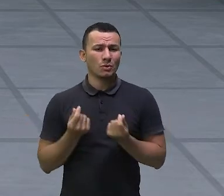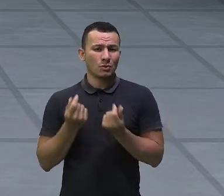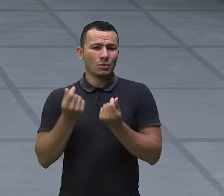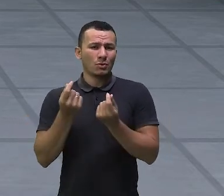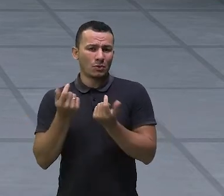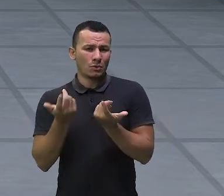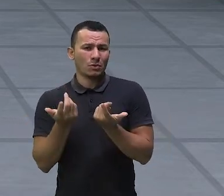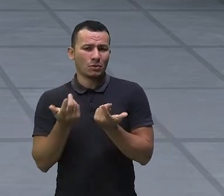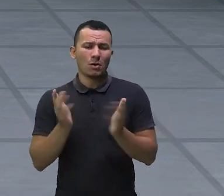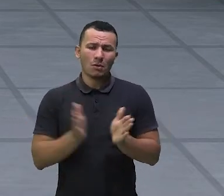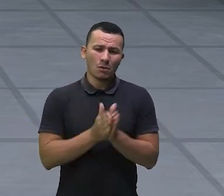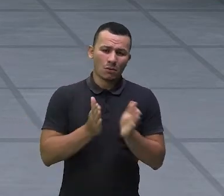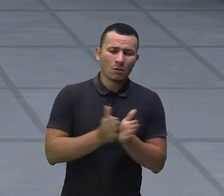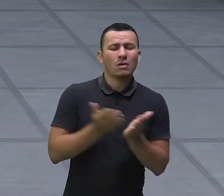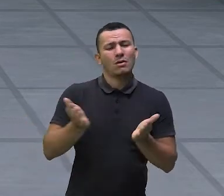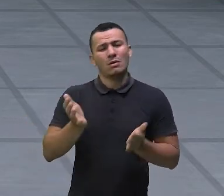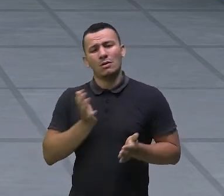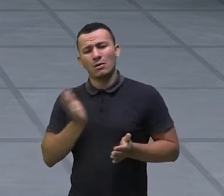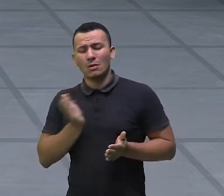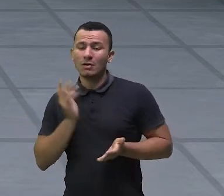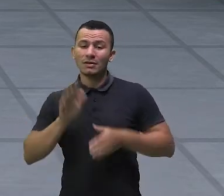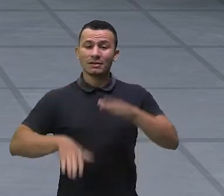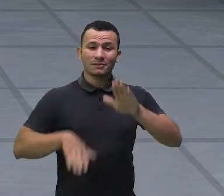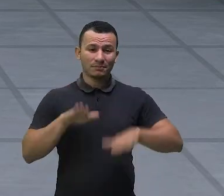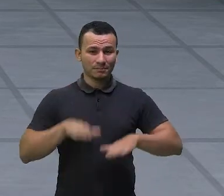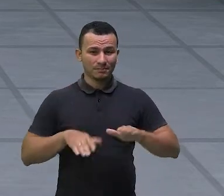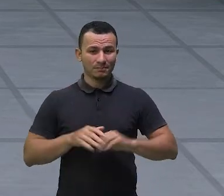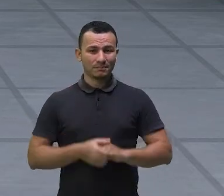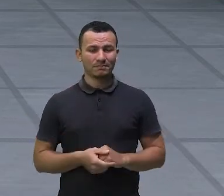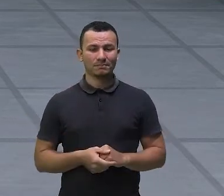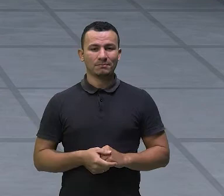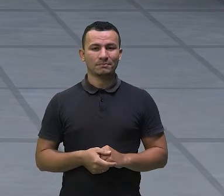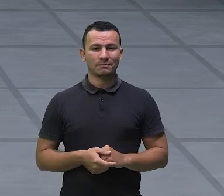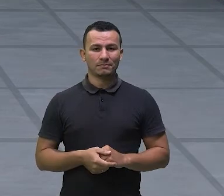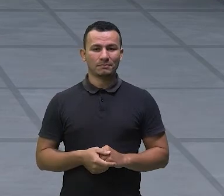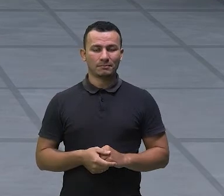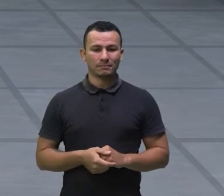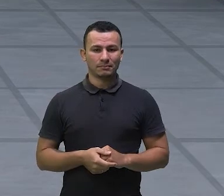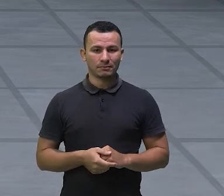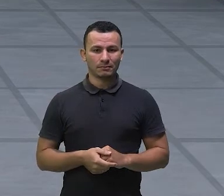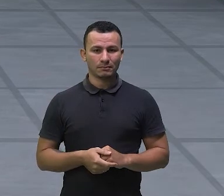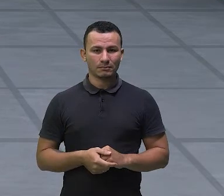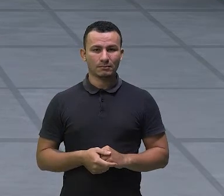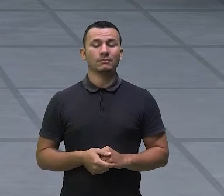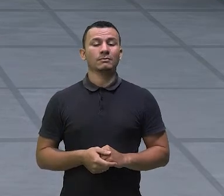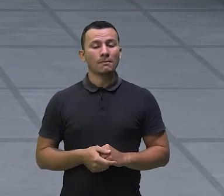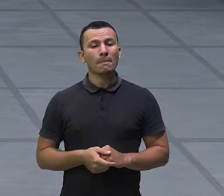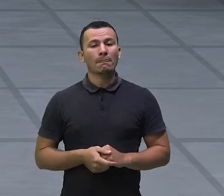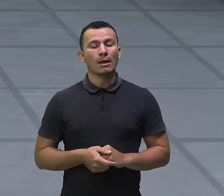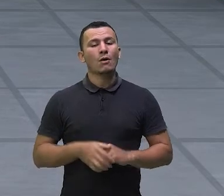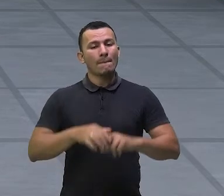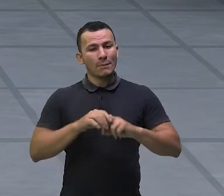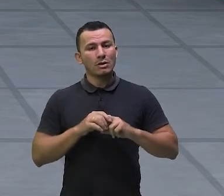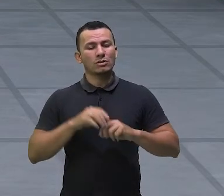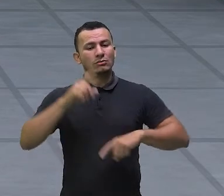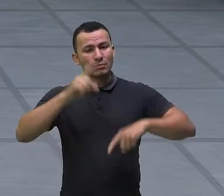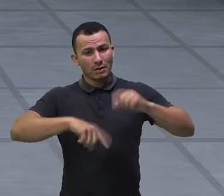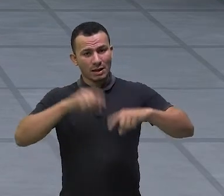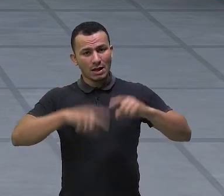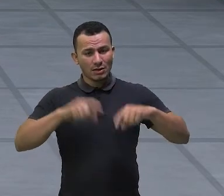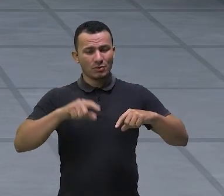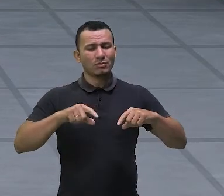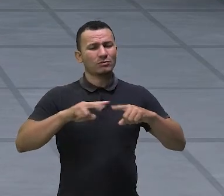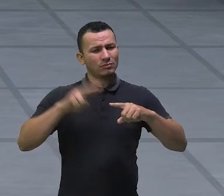sua posição econômica. De acordo com a concepção materialista